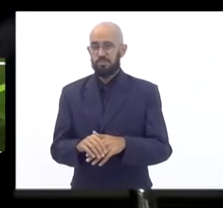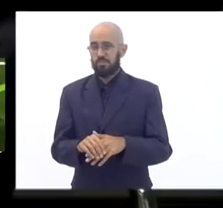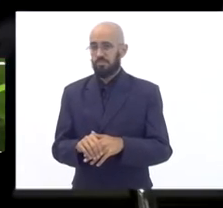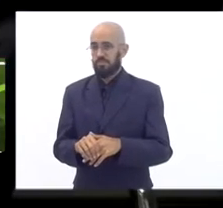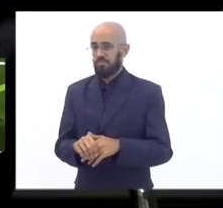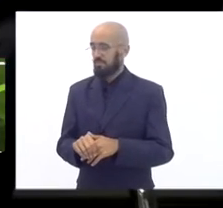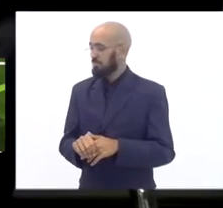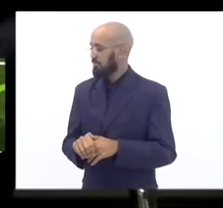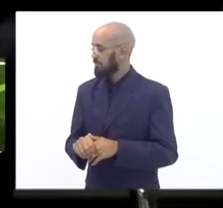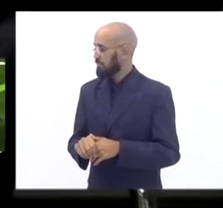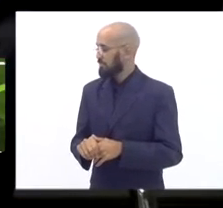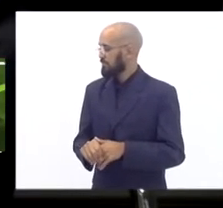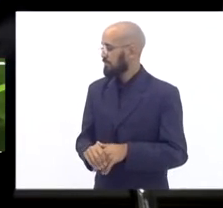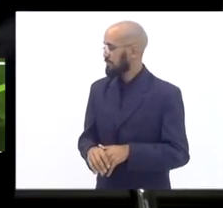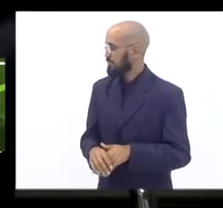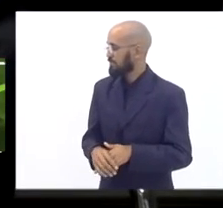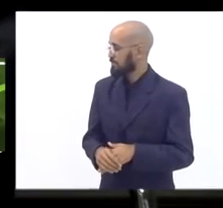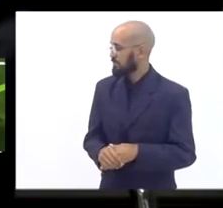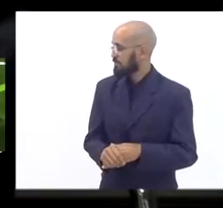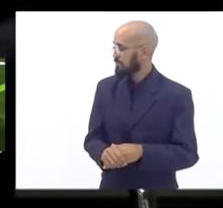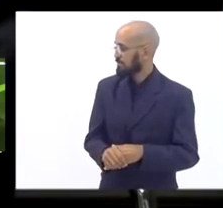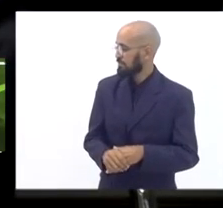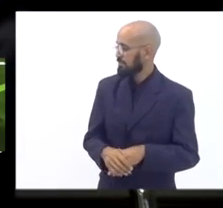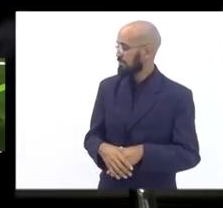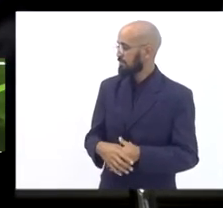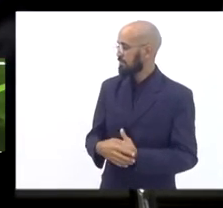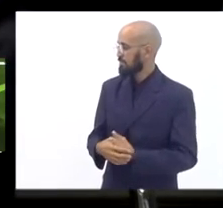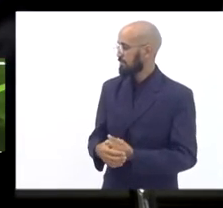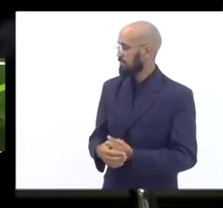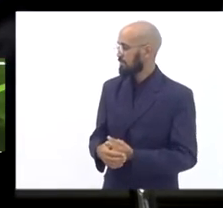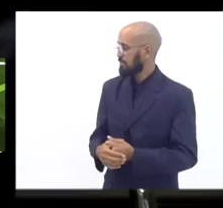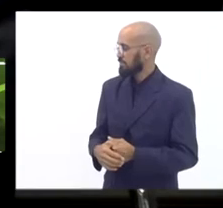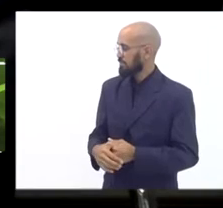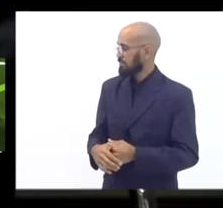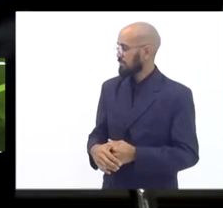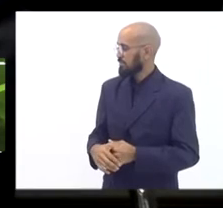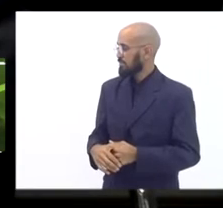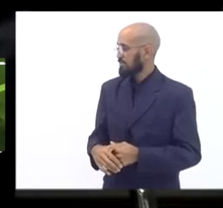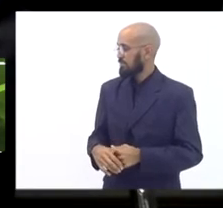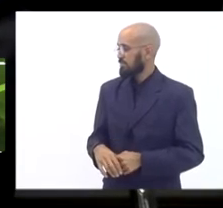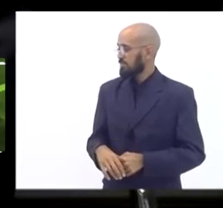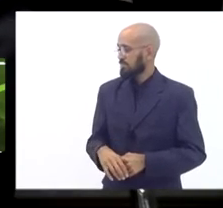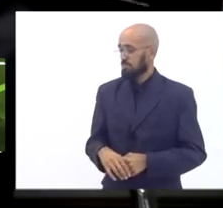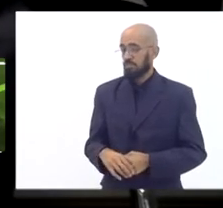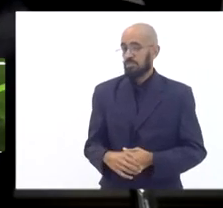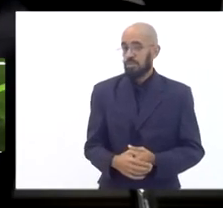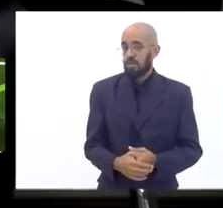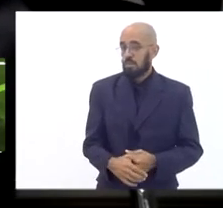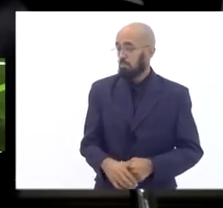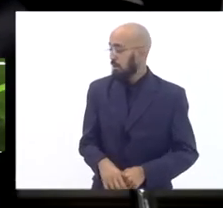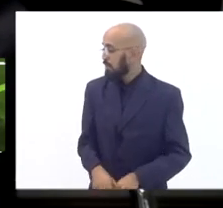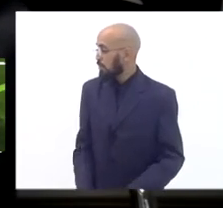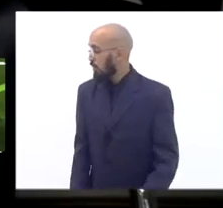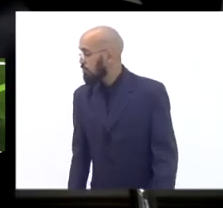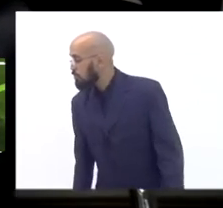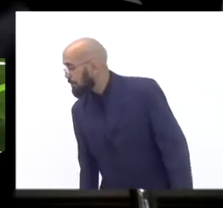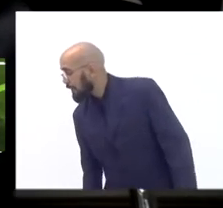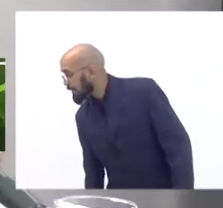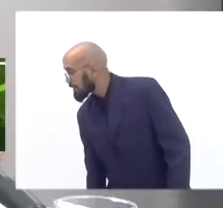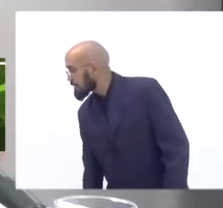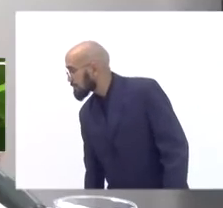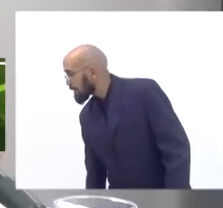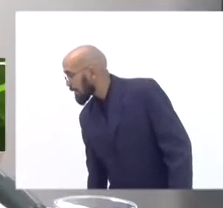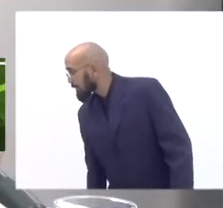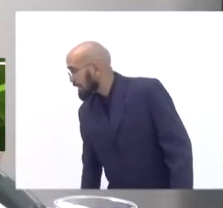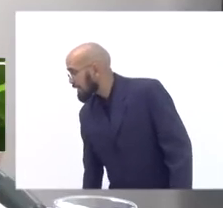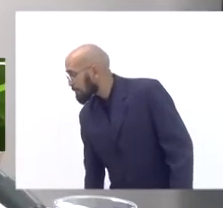aditivos. Toda hora tem um. Então, nesse 12º, poderia prever, entre outros aditamentos, né, a alteração, né,